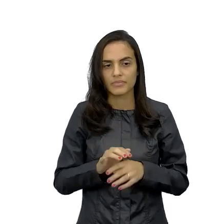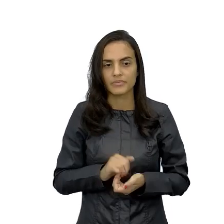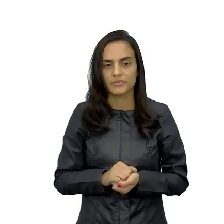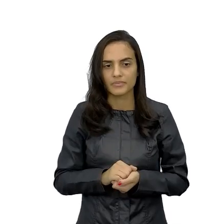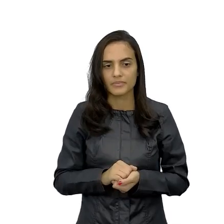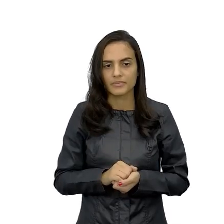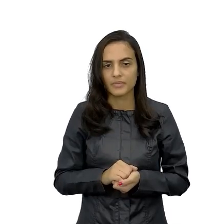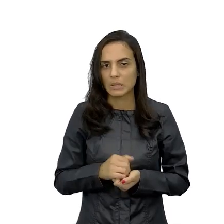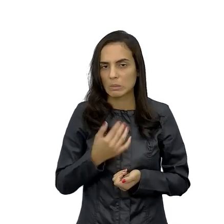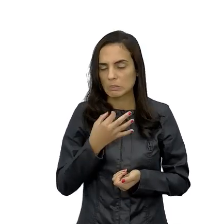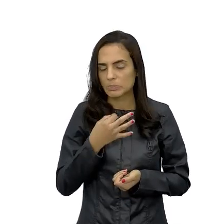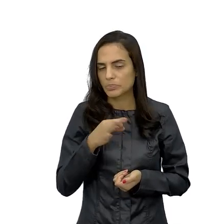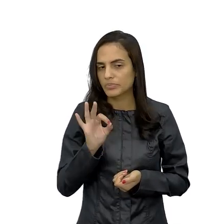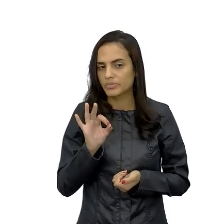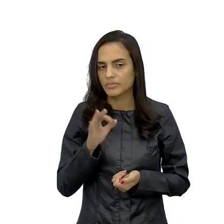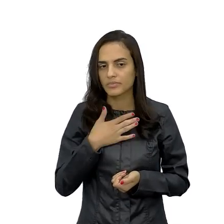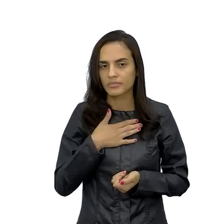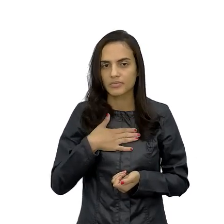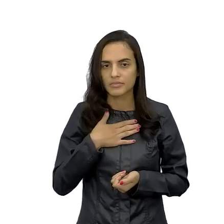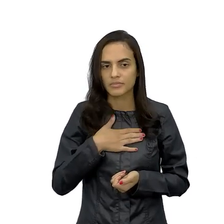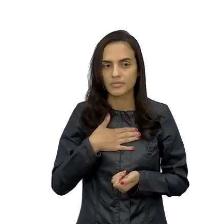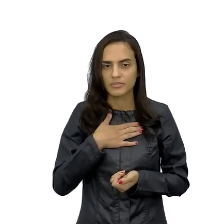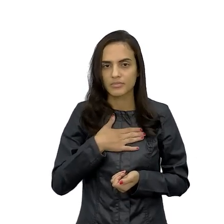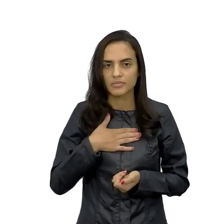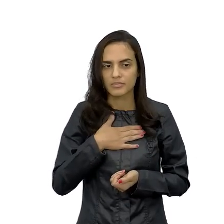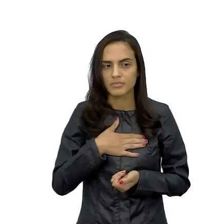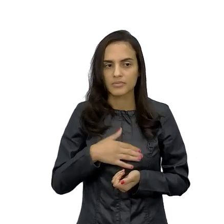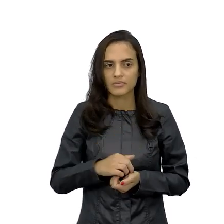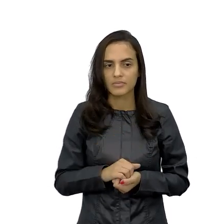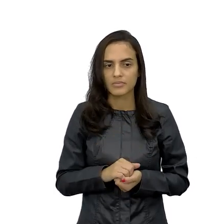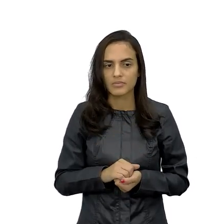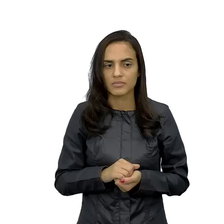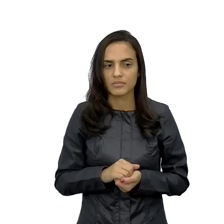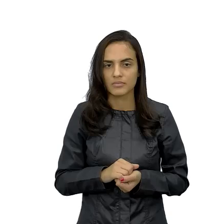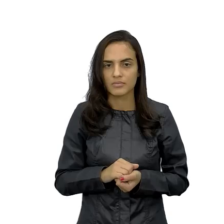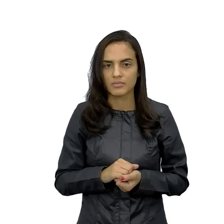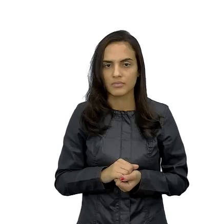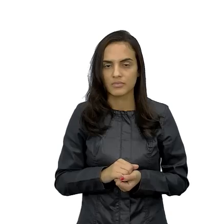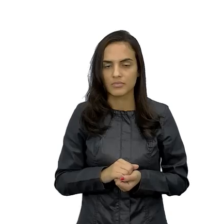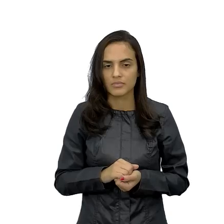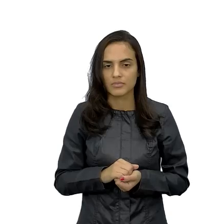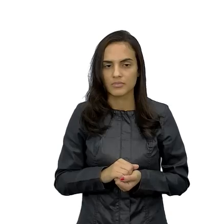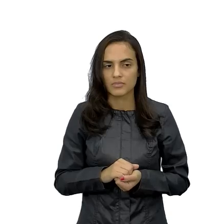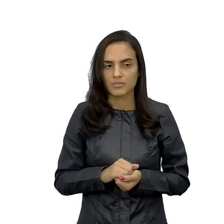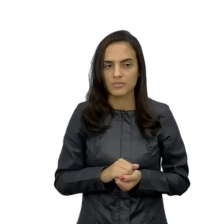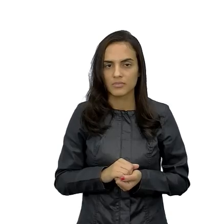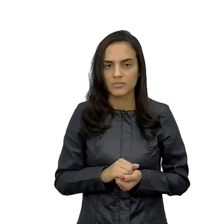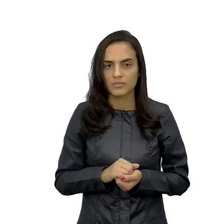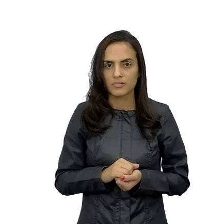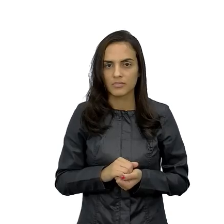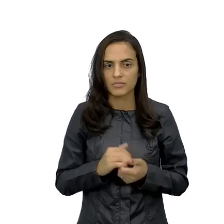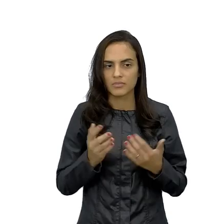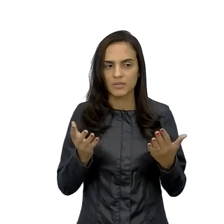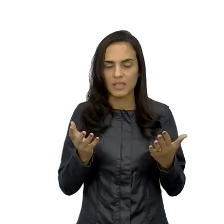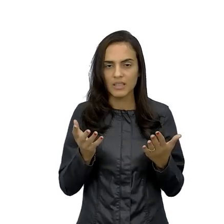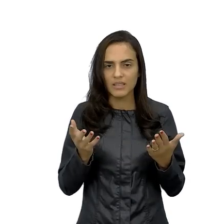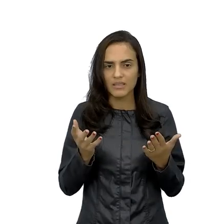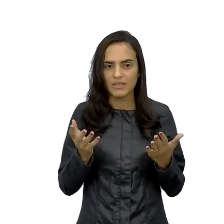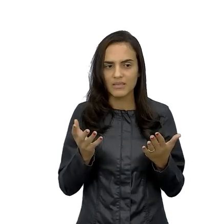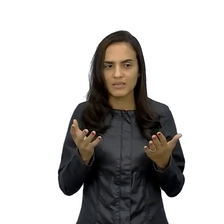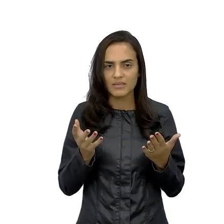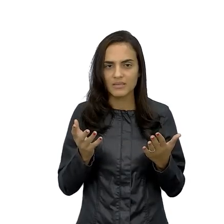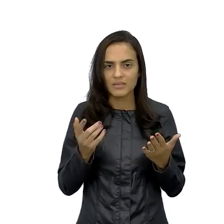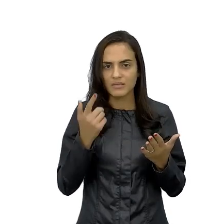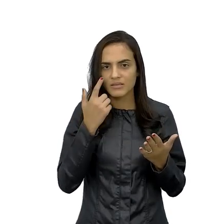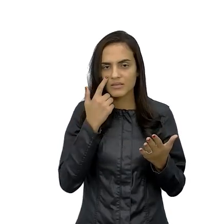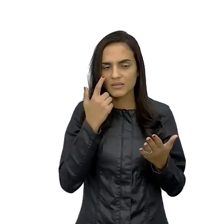Eu adorei. Bom, colegas queridos e queridas, vamos então fazer esse mesmo raciocínio que